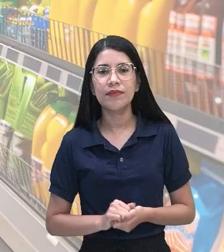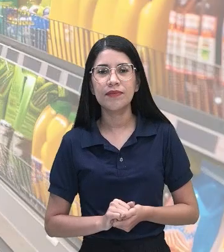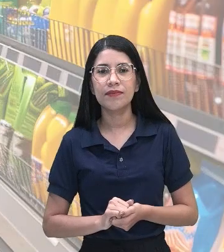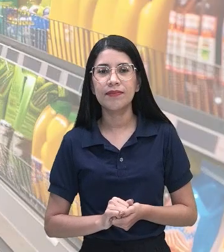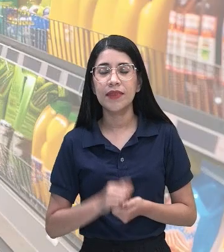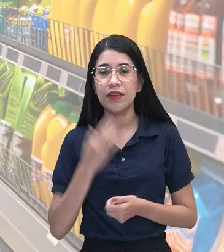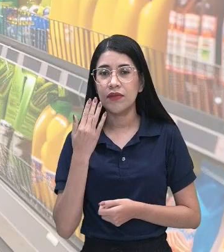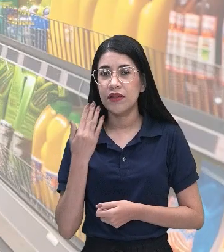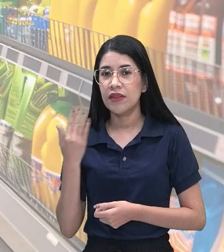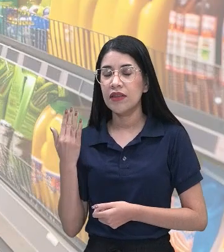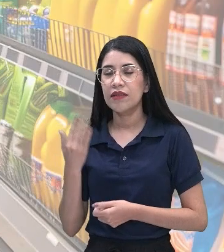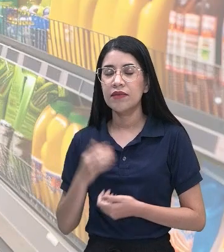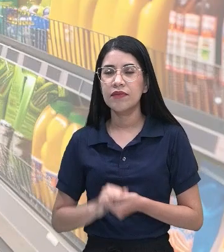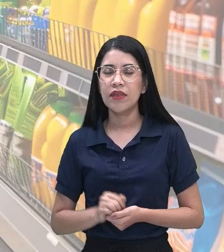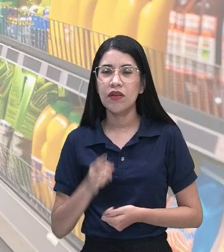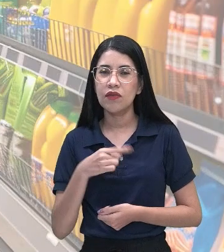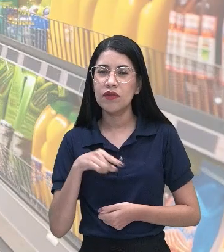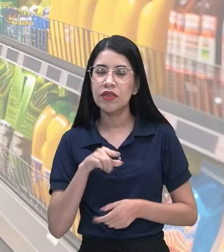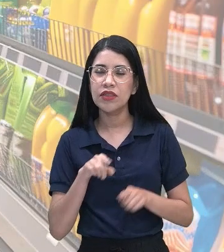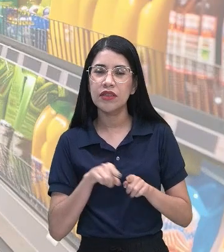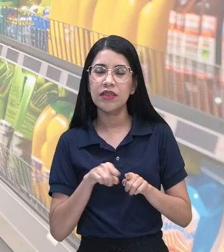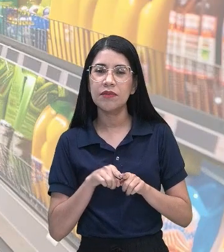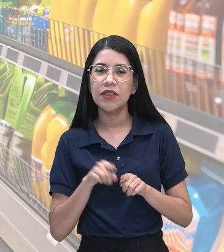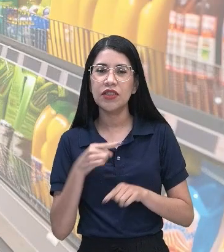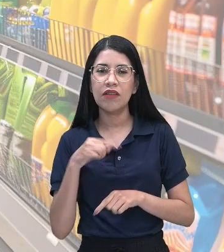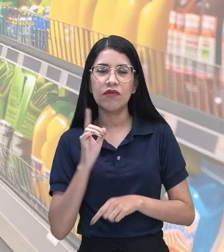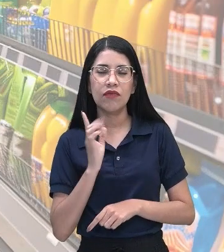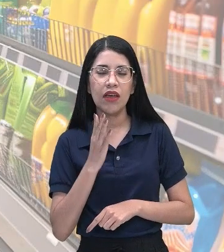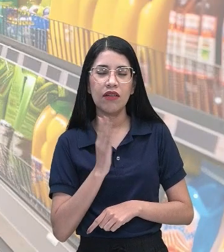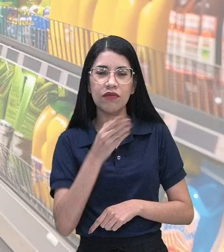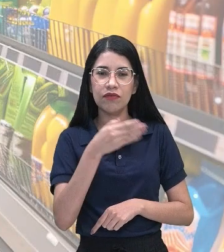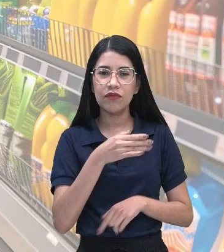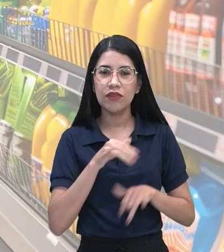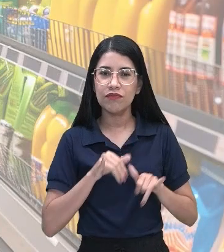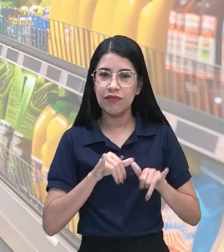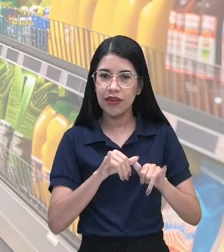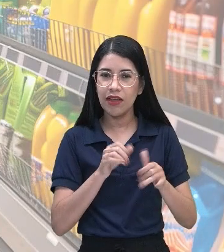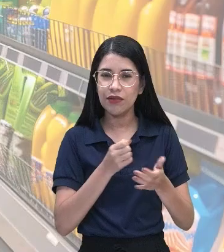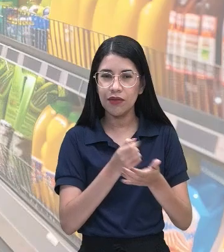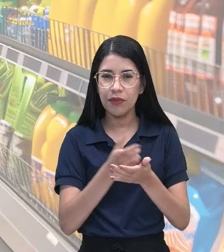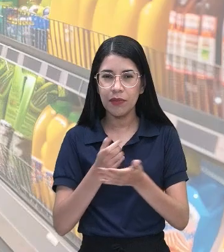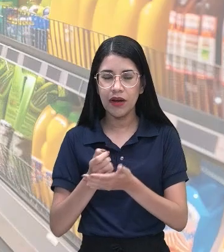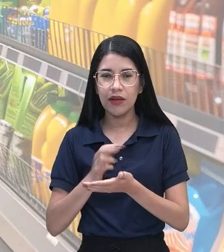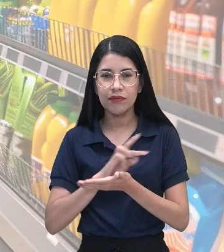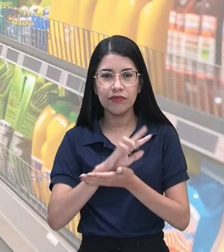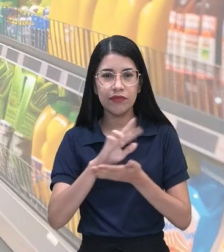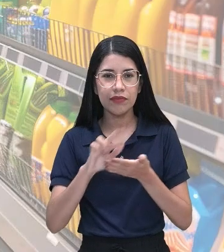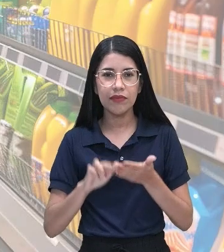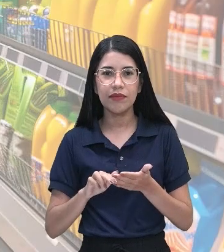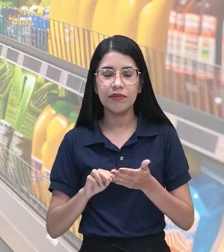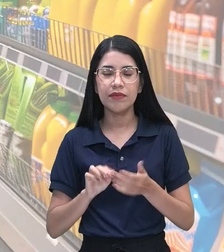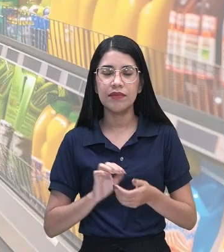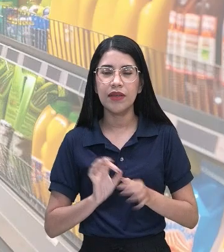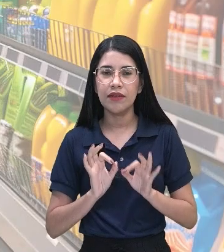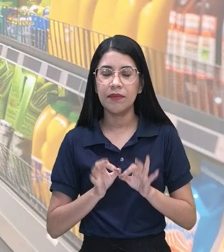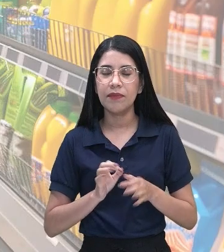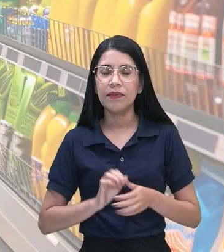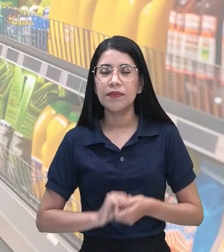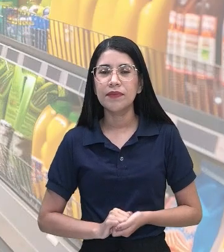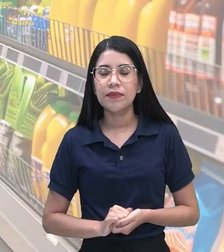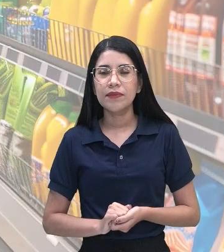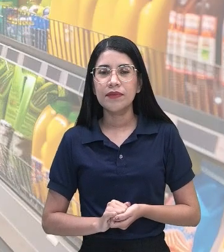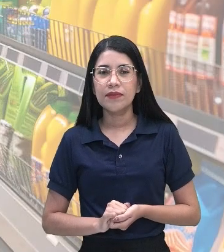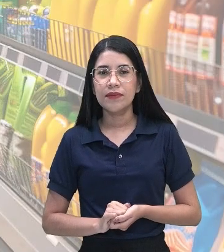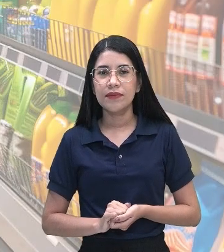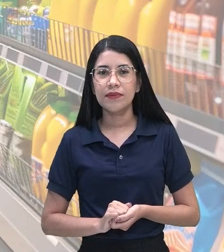só, quem de vocês já não foi ao mercado fazer compras, hein? Eu aposto que todos. Bom, não é mesmo? Mas